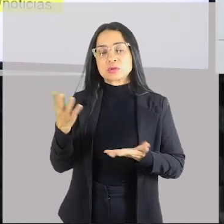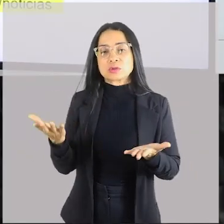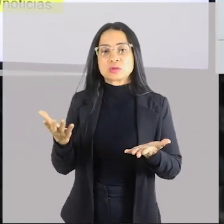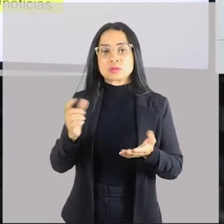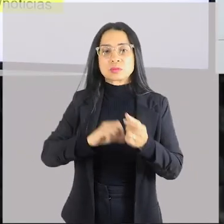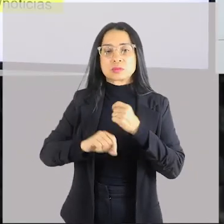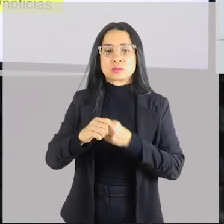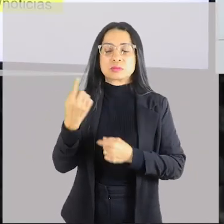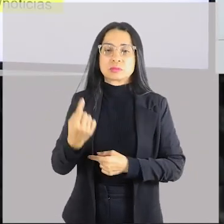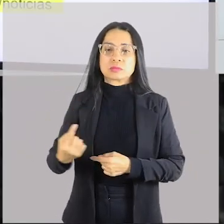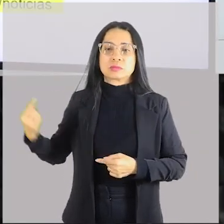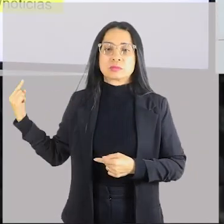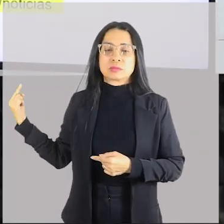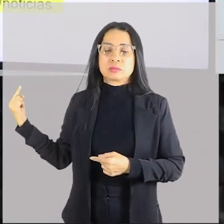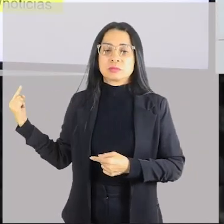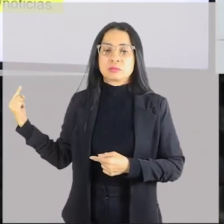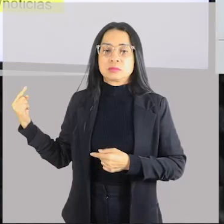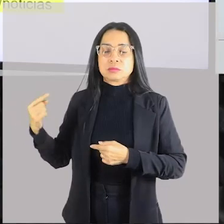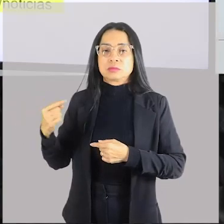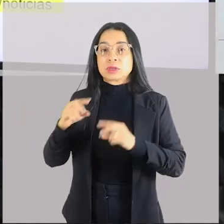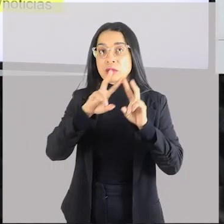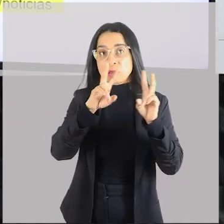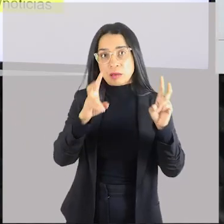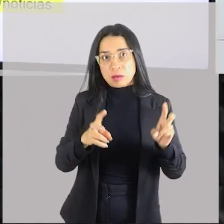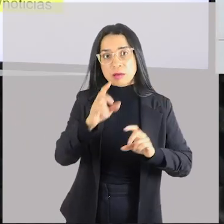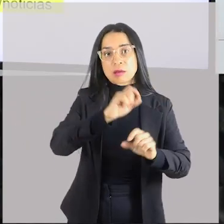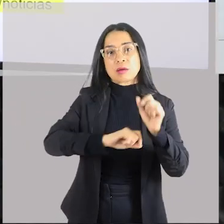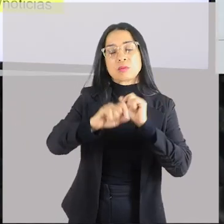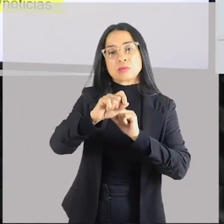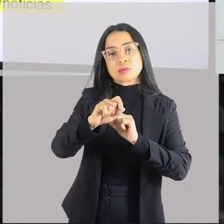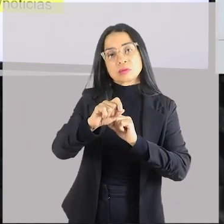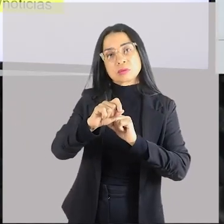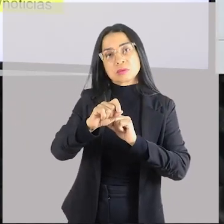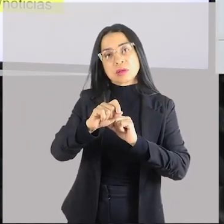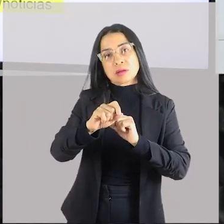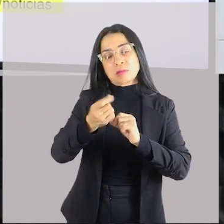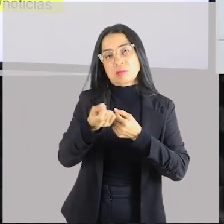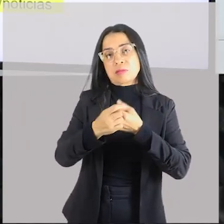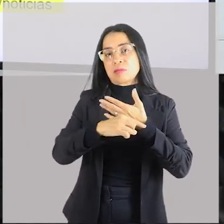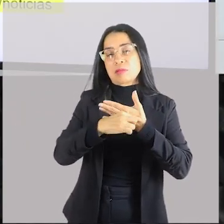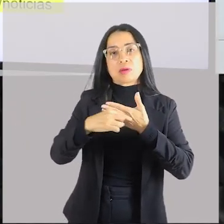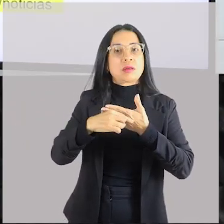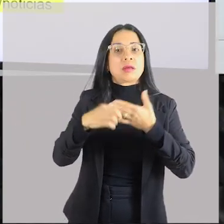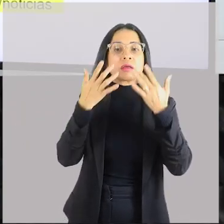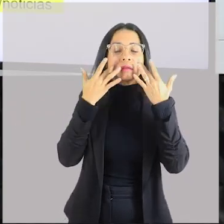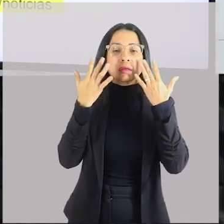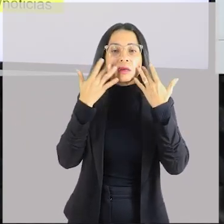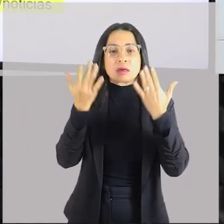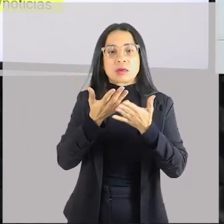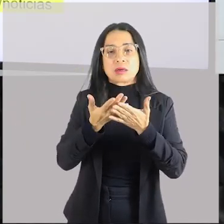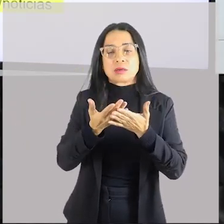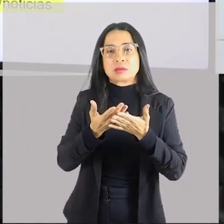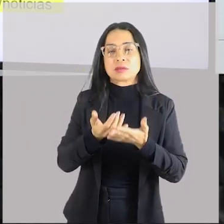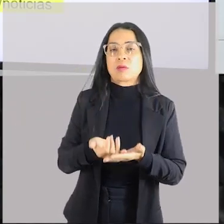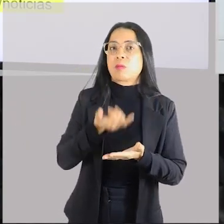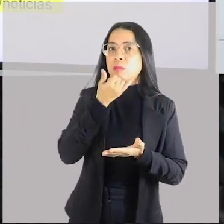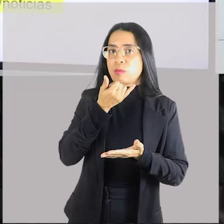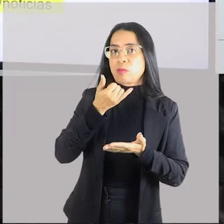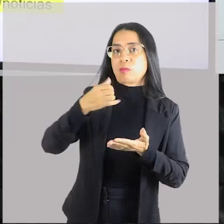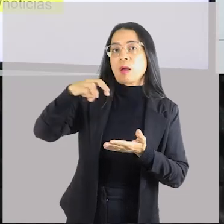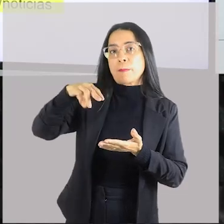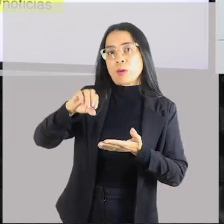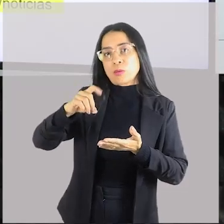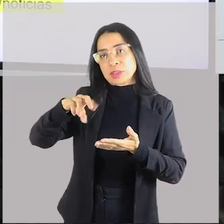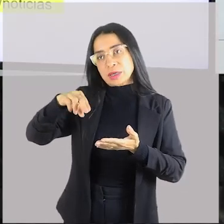intelectual um um poeta só que algumas obras do cubismo analítico é tão fragmentado que você demora a compreender